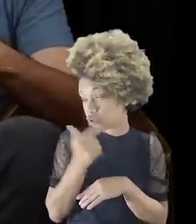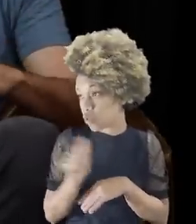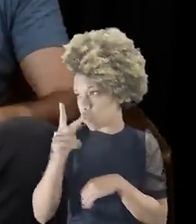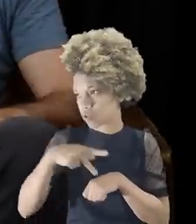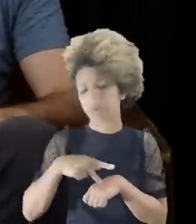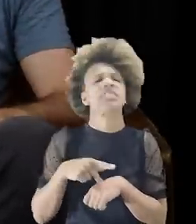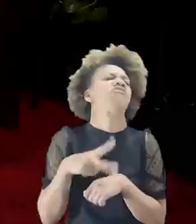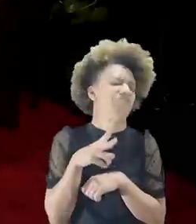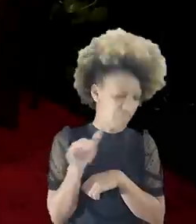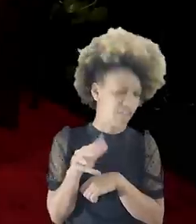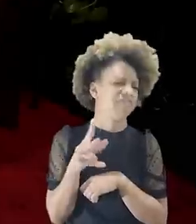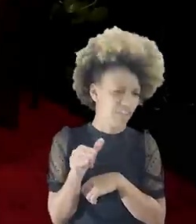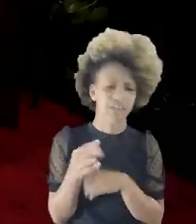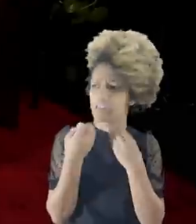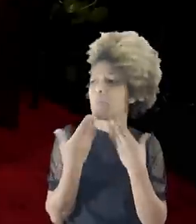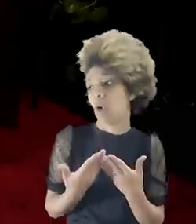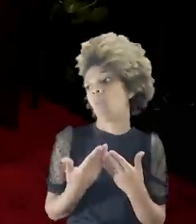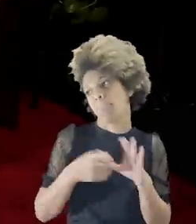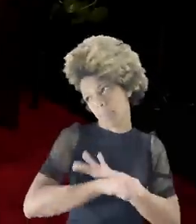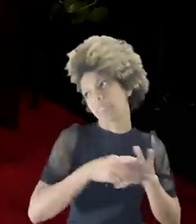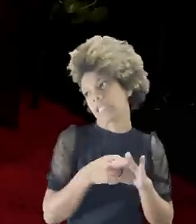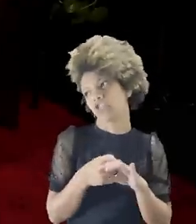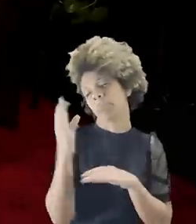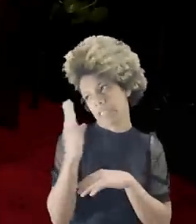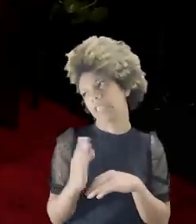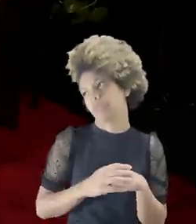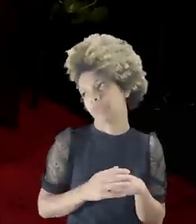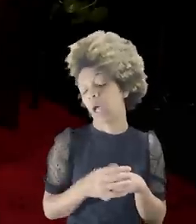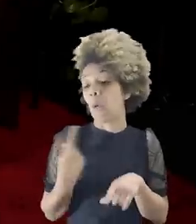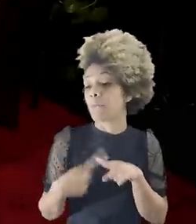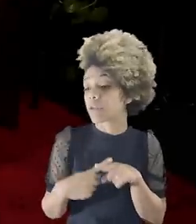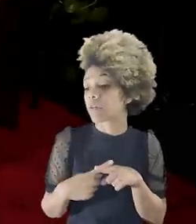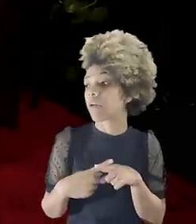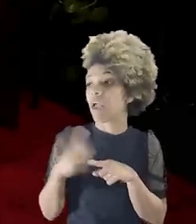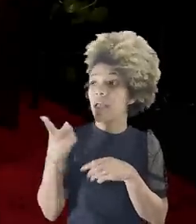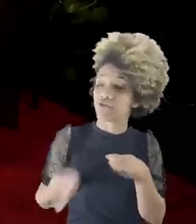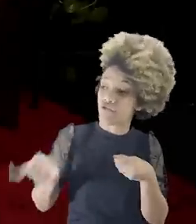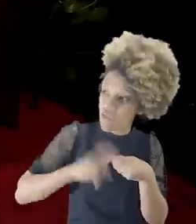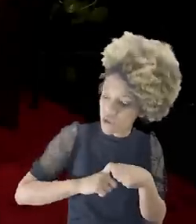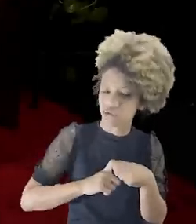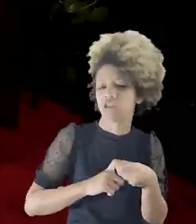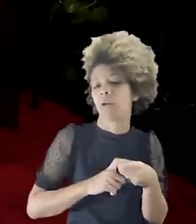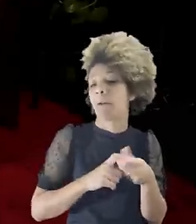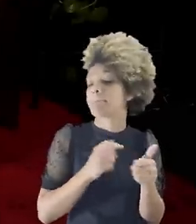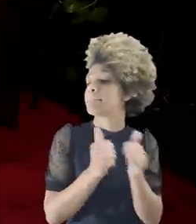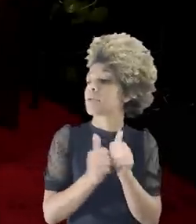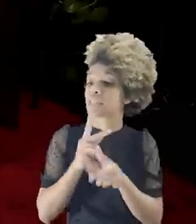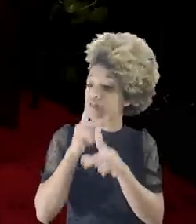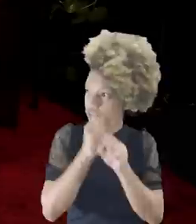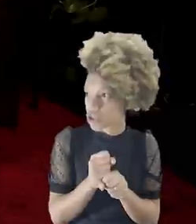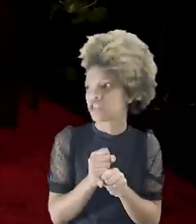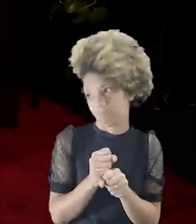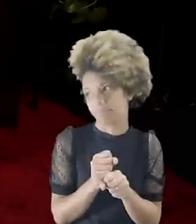vai vai porque inclusive vai ser bom para o basquete Brasileiro né Pra quê Pra quê que esse cara volte para jogar com a seleção e a seleção